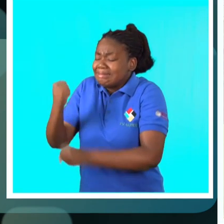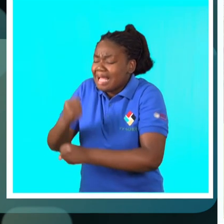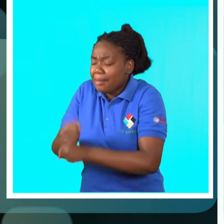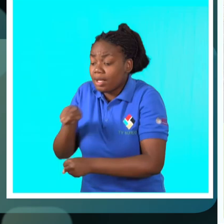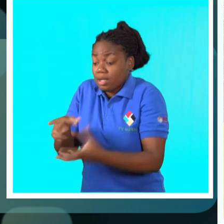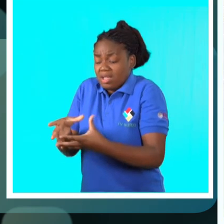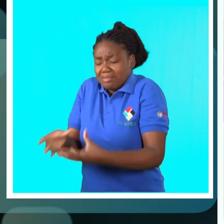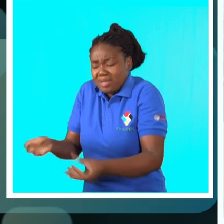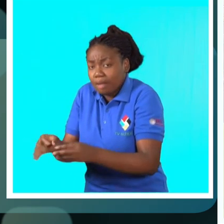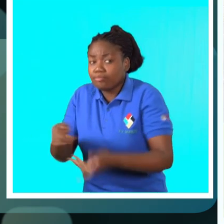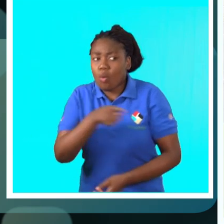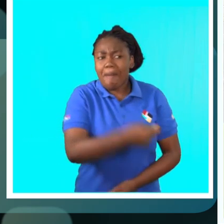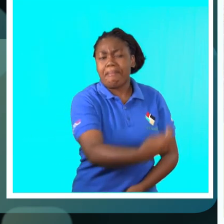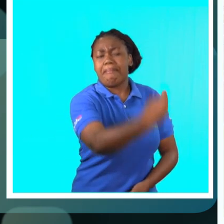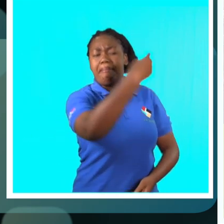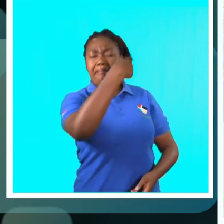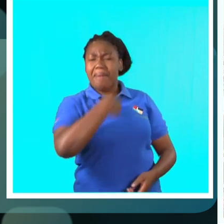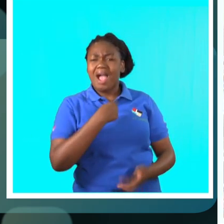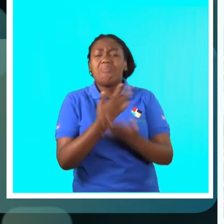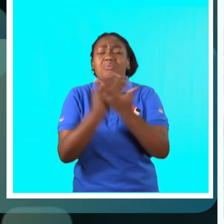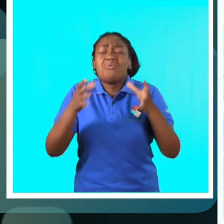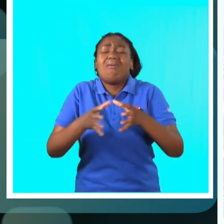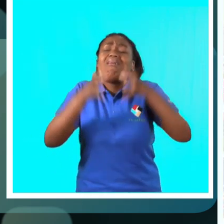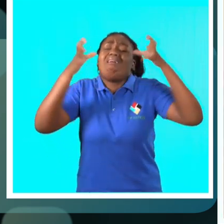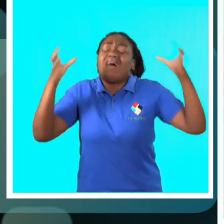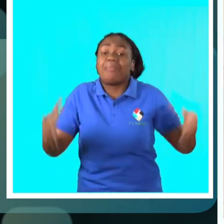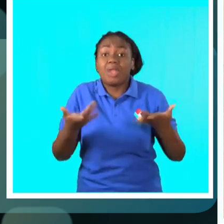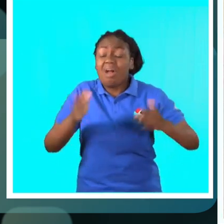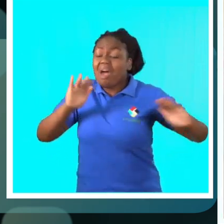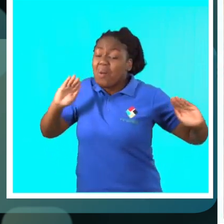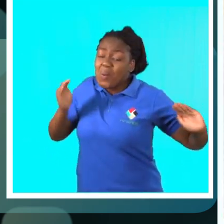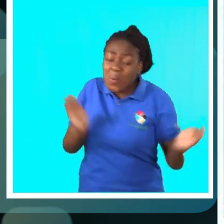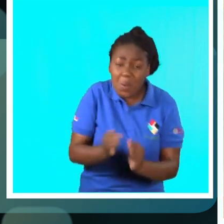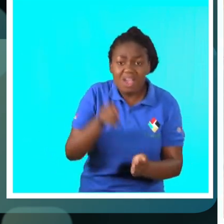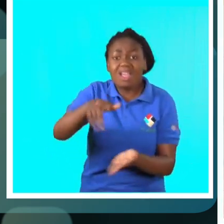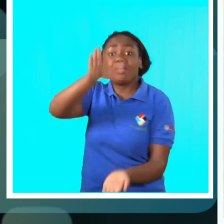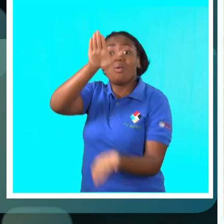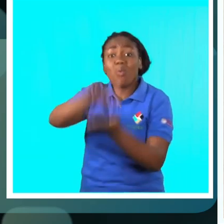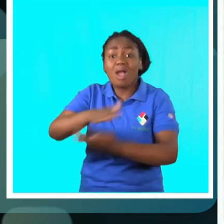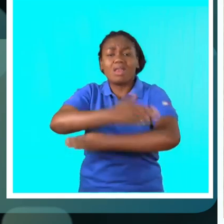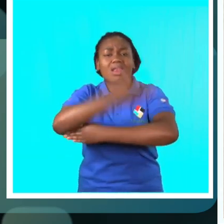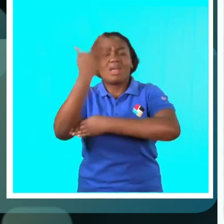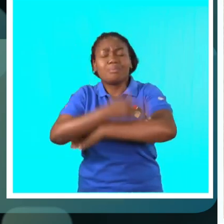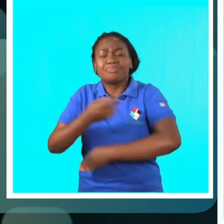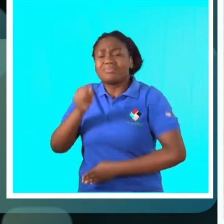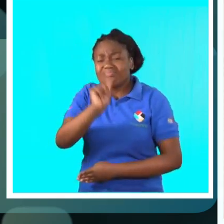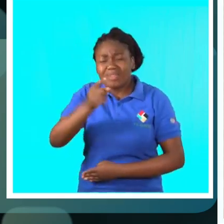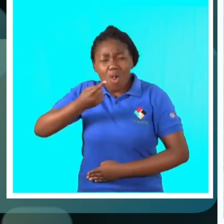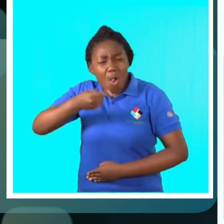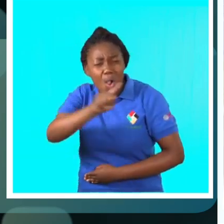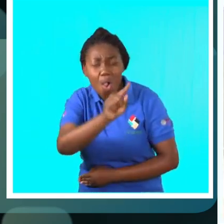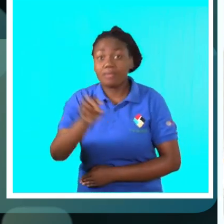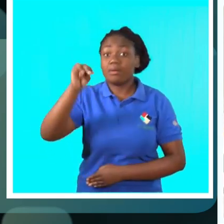Reduziram as quantidades de produção de alimentos na localidade de Macequenha e Namacha devido a falta de chuva.